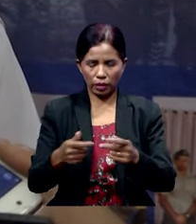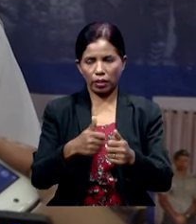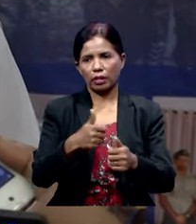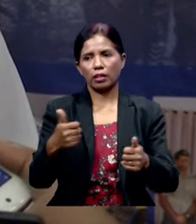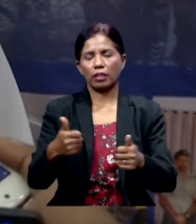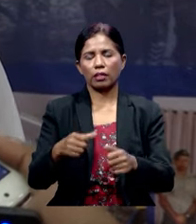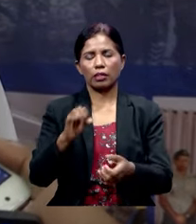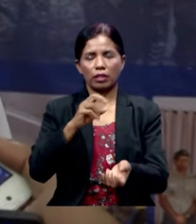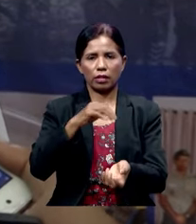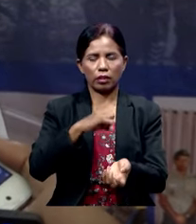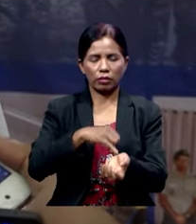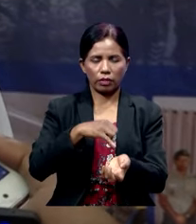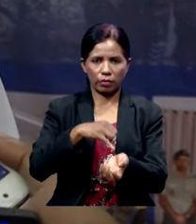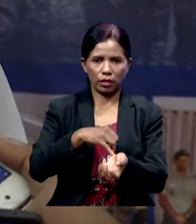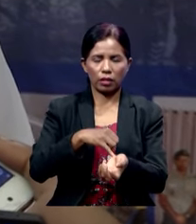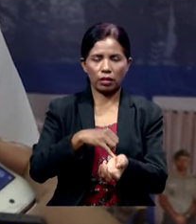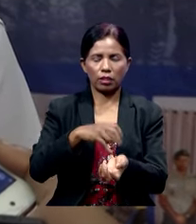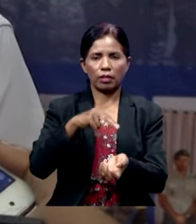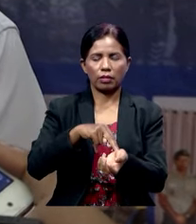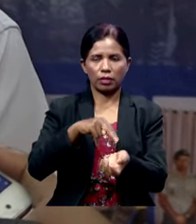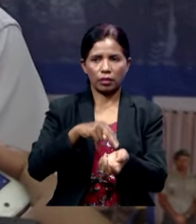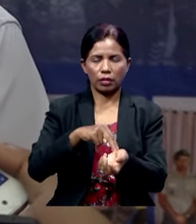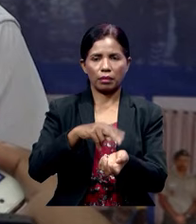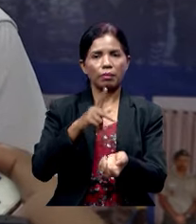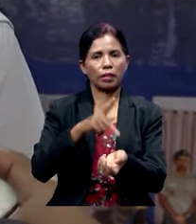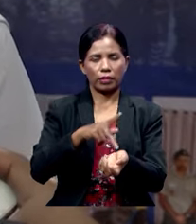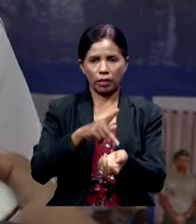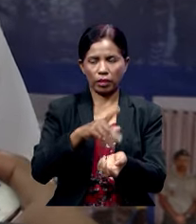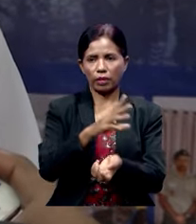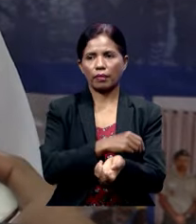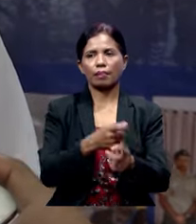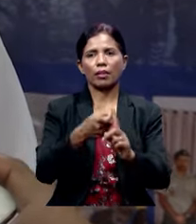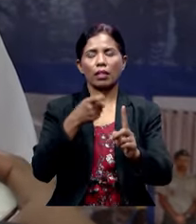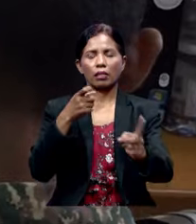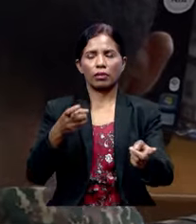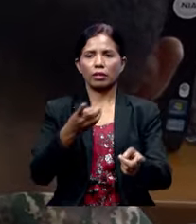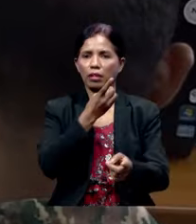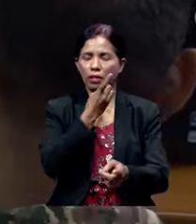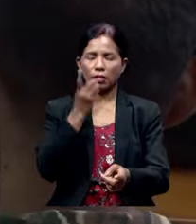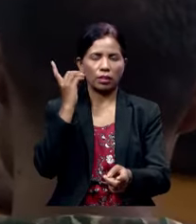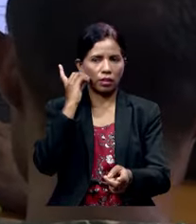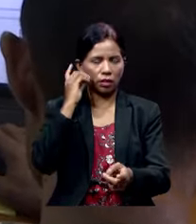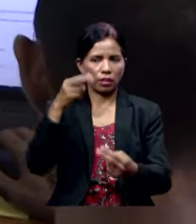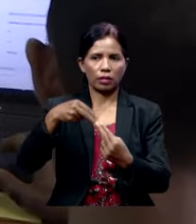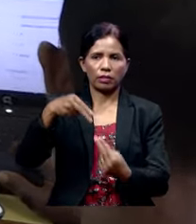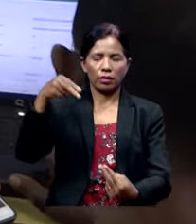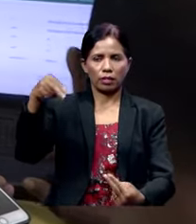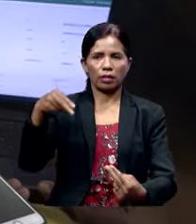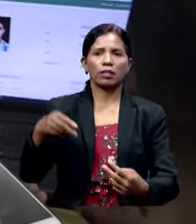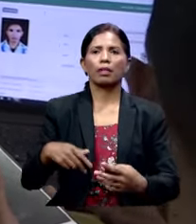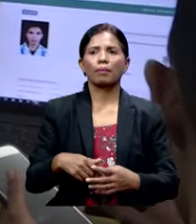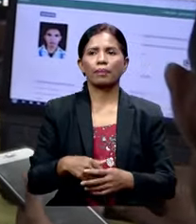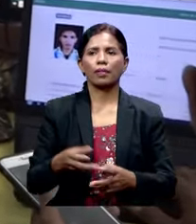si informagem me medicina médico geral pois sou si dentista nutricionista